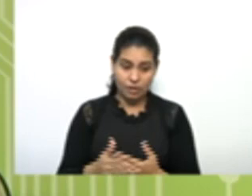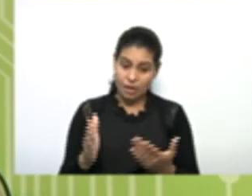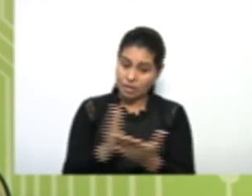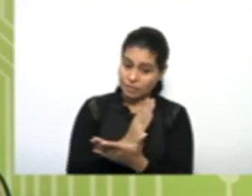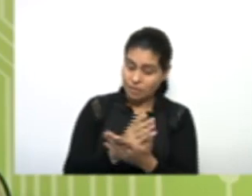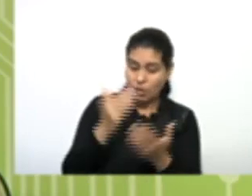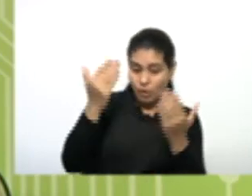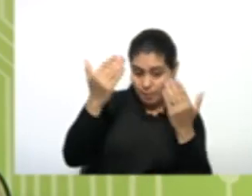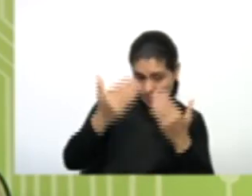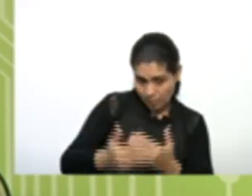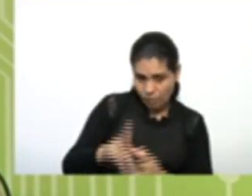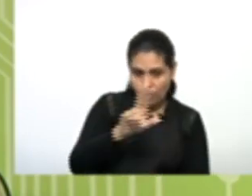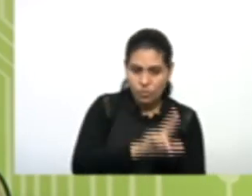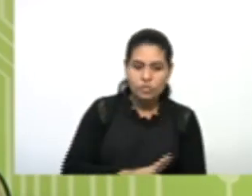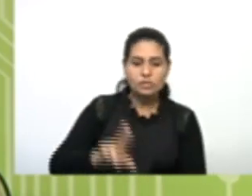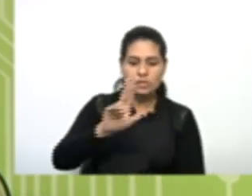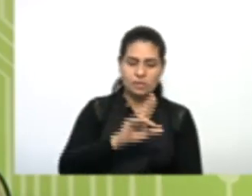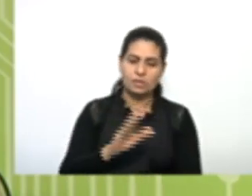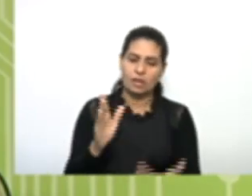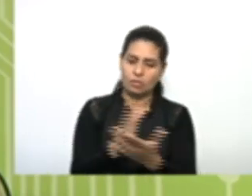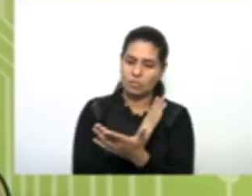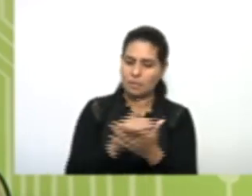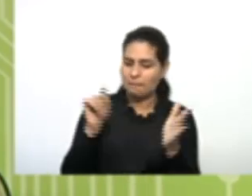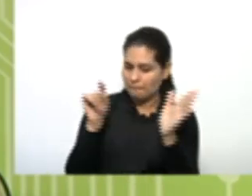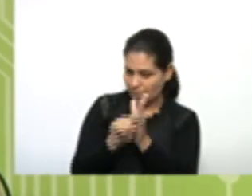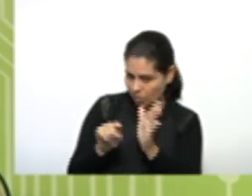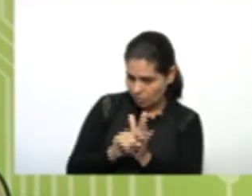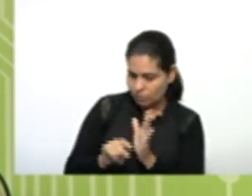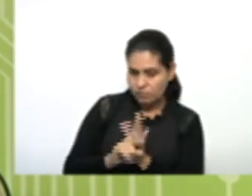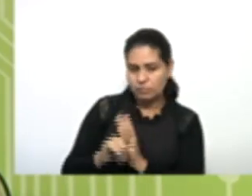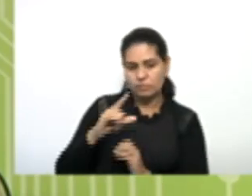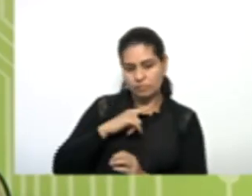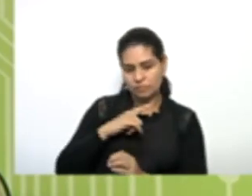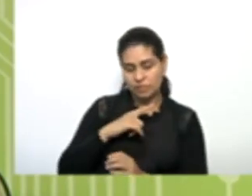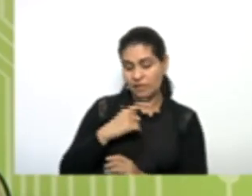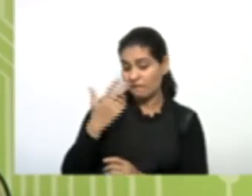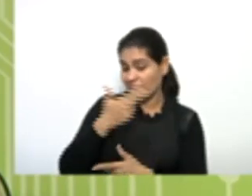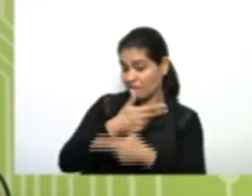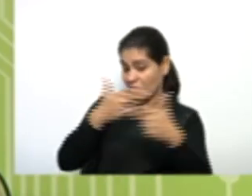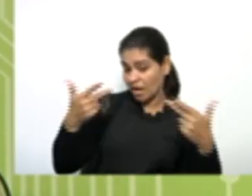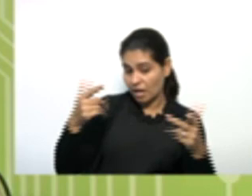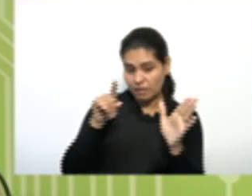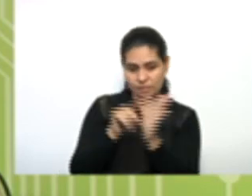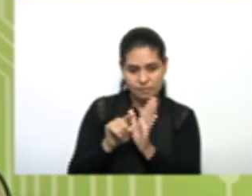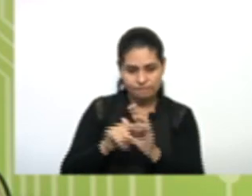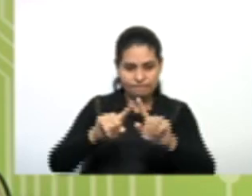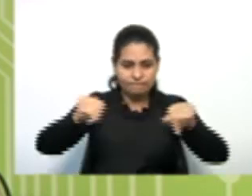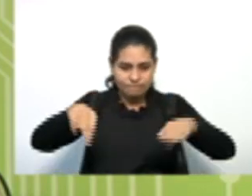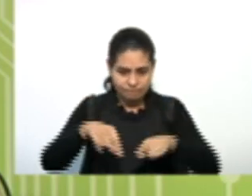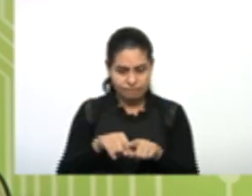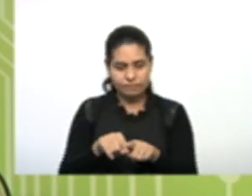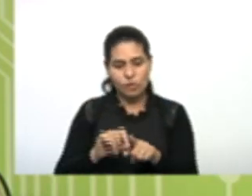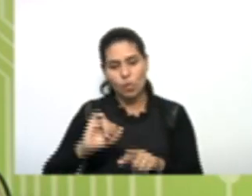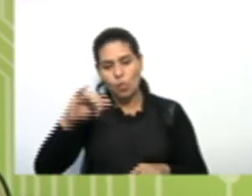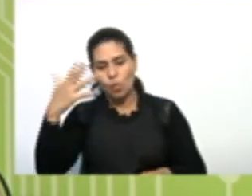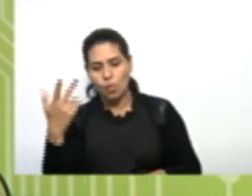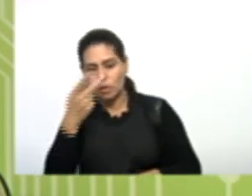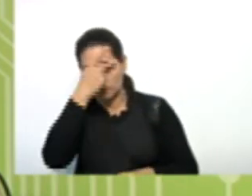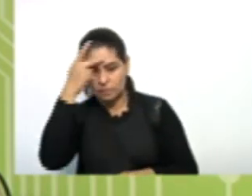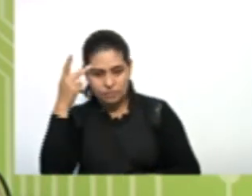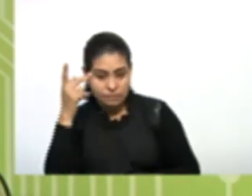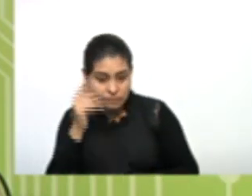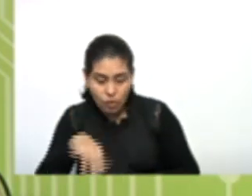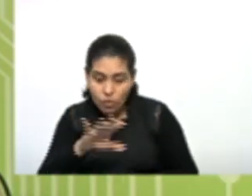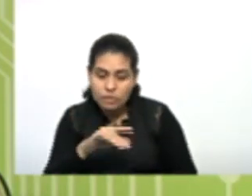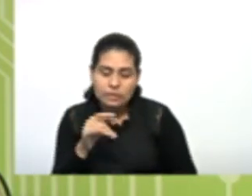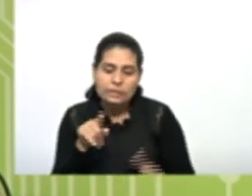também nós vamos reutilizar algumas dessas perguntas, tanto as perguntas que a gente está vendo nas atividades de sala, quanto as perguntas das 2